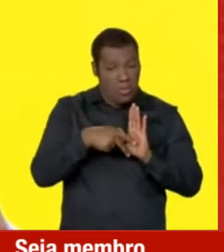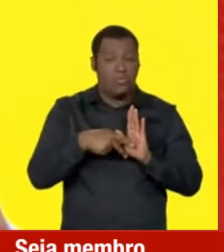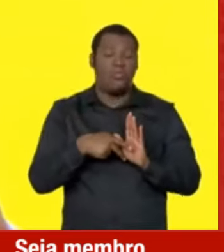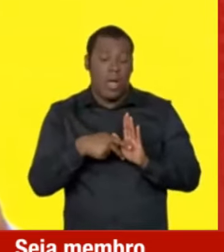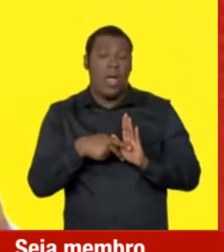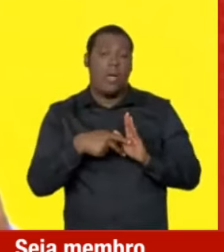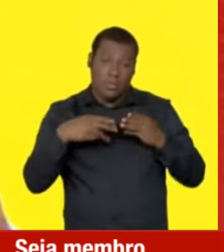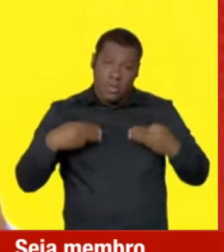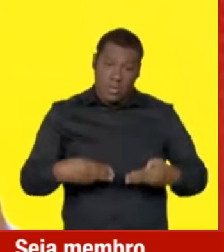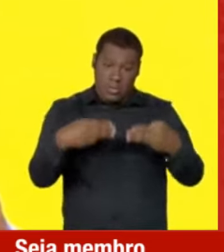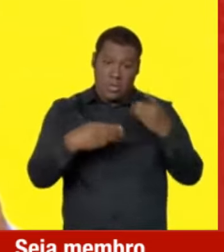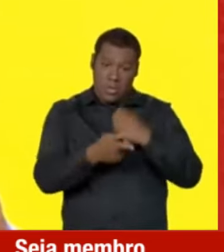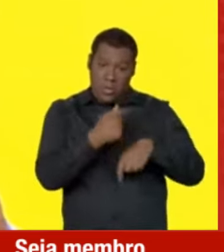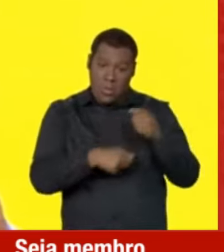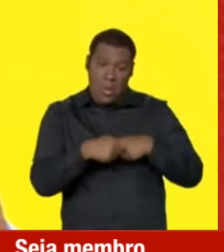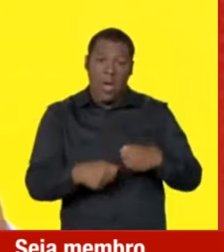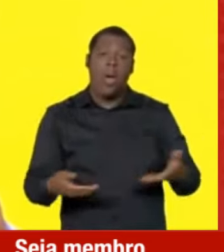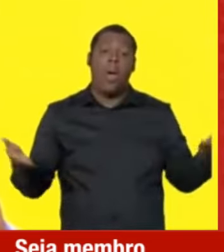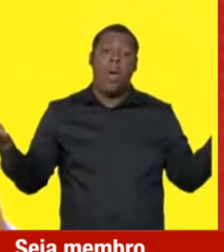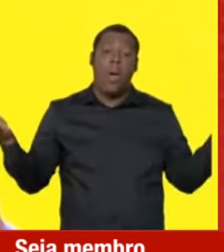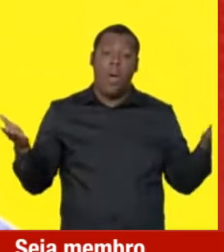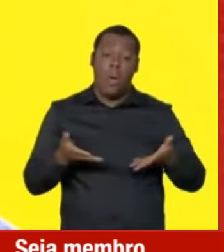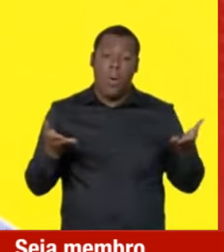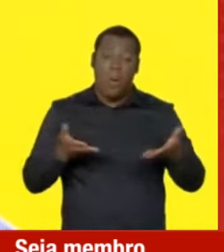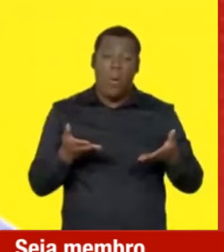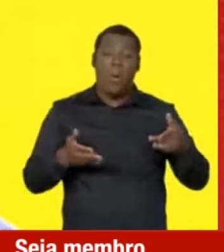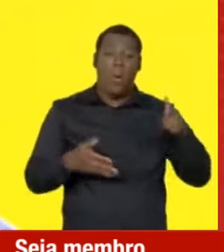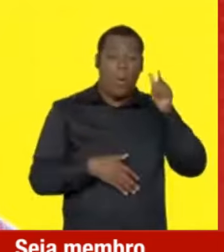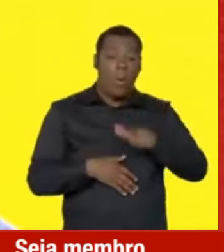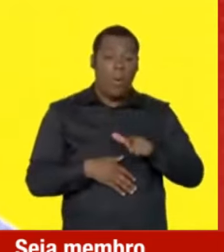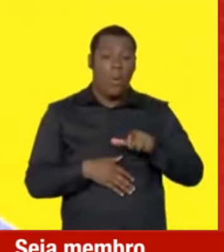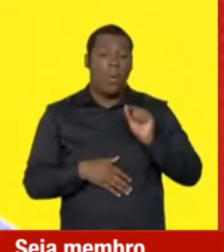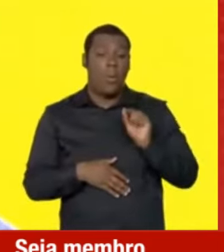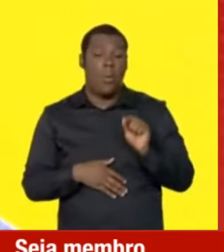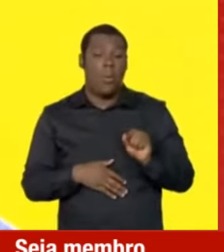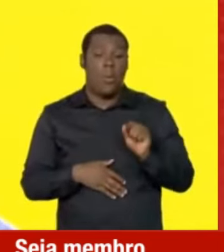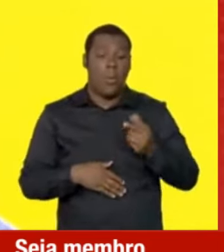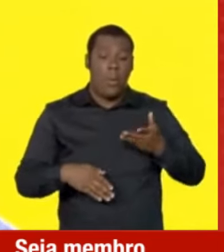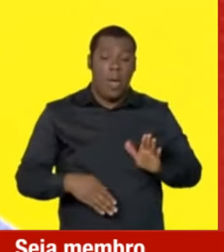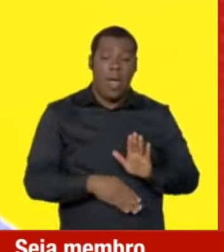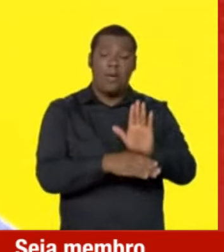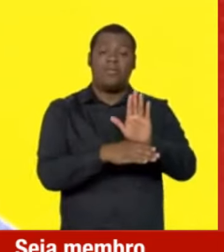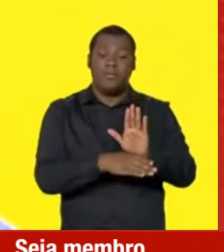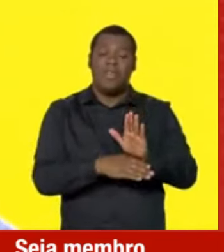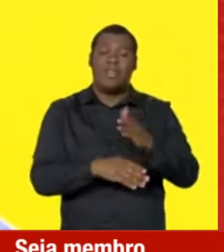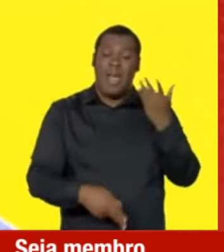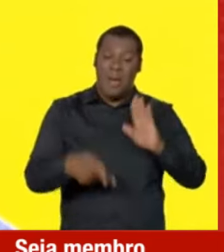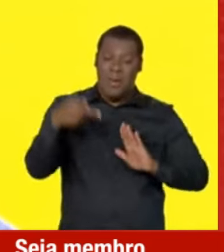no Banco Central, para que nós chegássemos a uma equação que pudesse permitir o lançamento